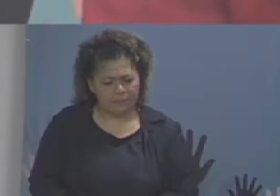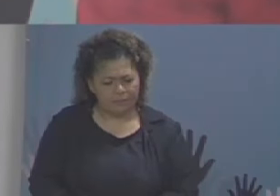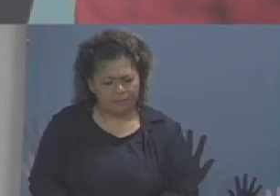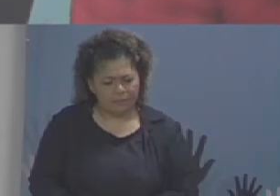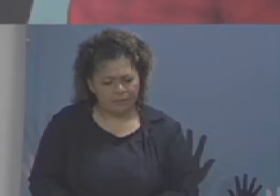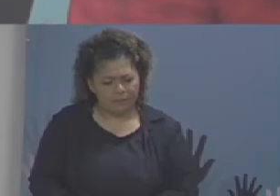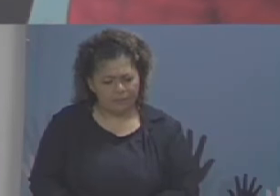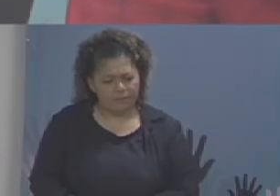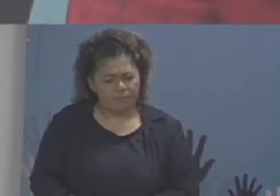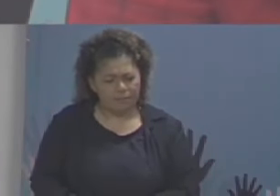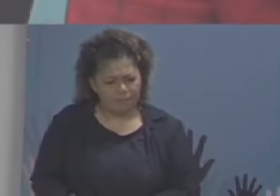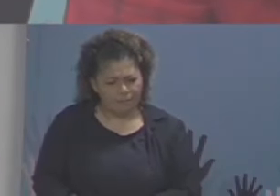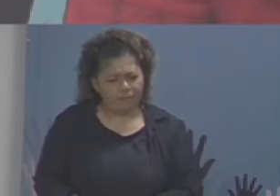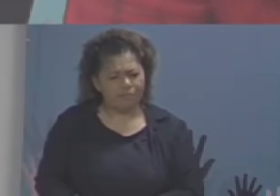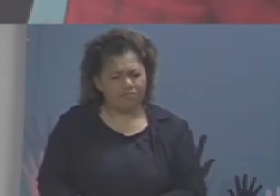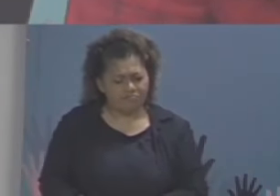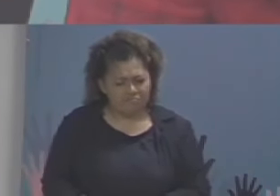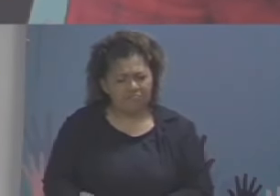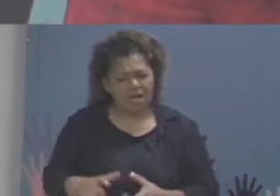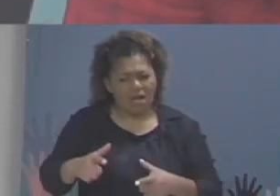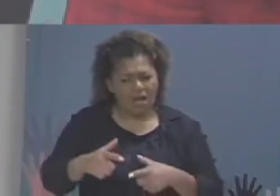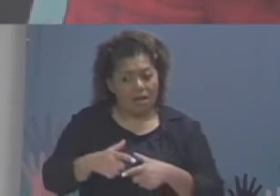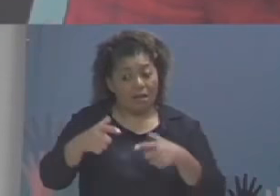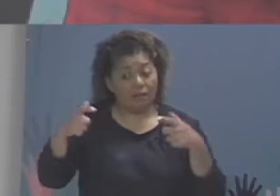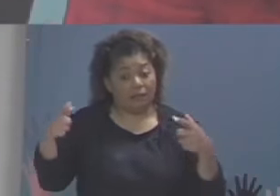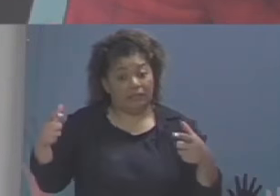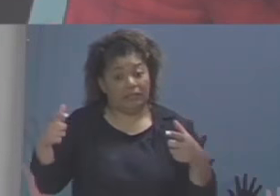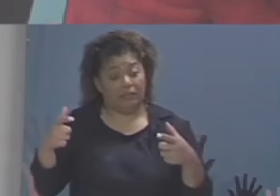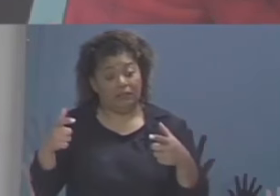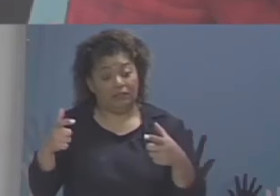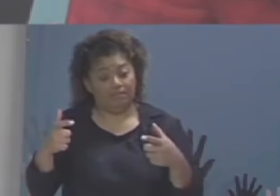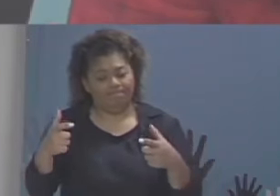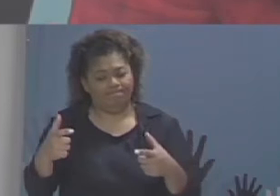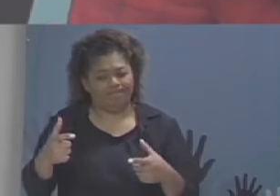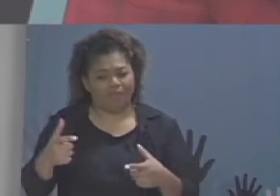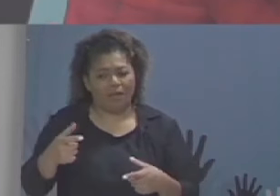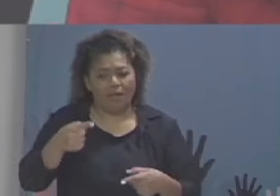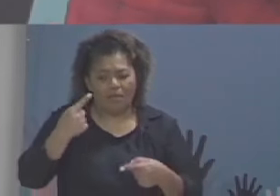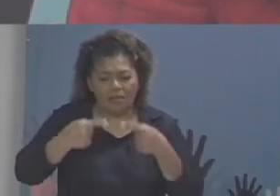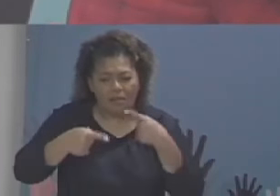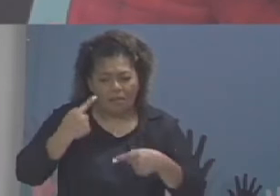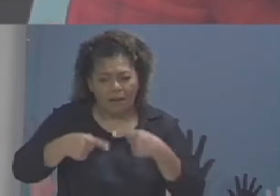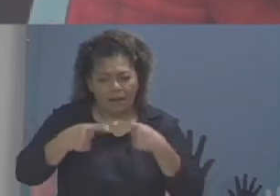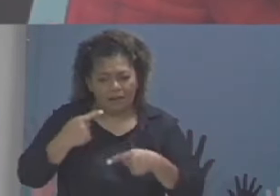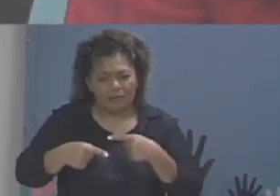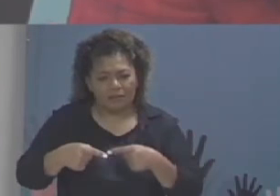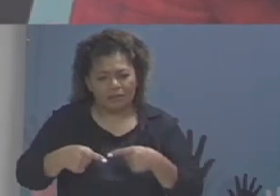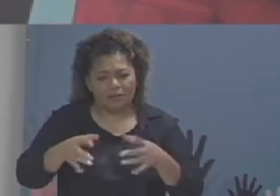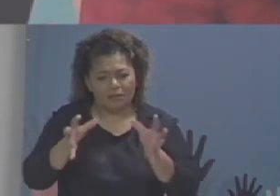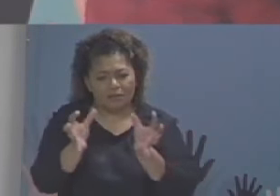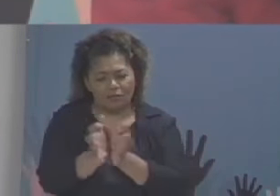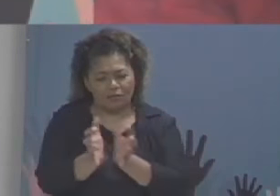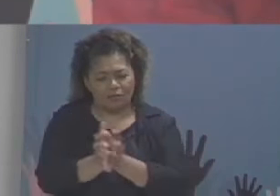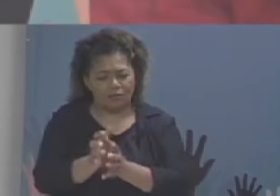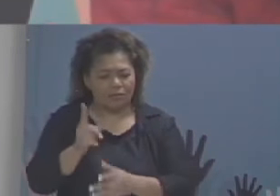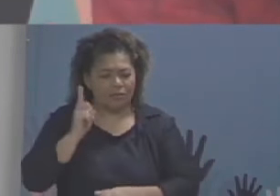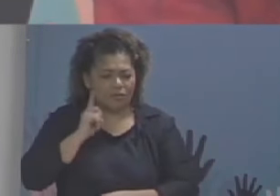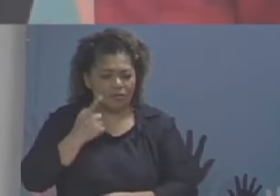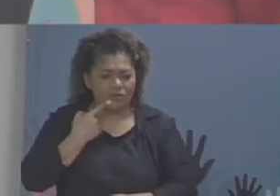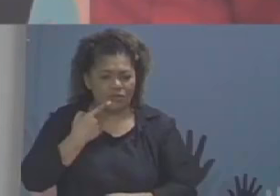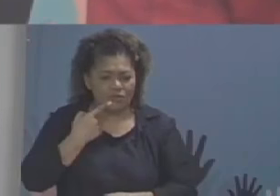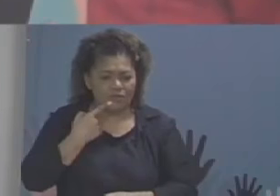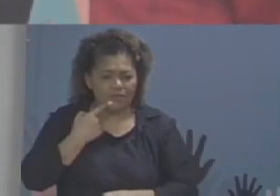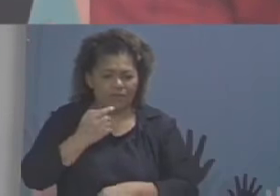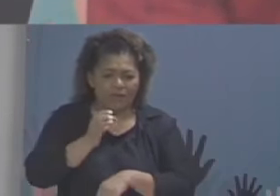Um grande debate na questão da comunidade surda é o incentivo e a formação de